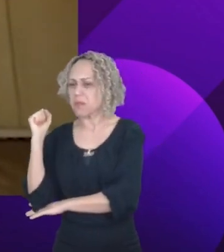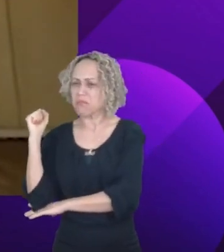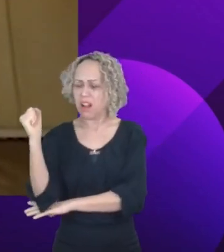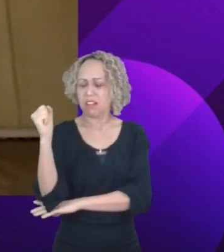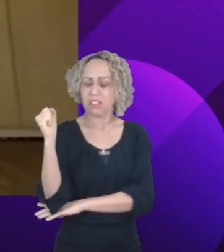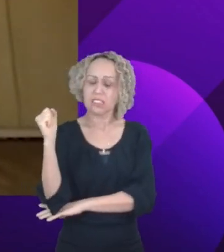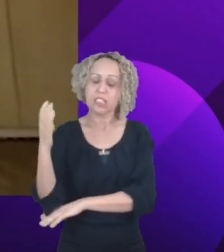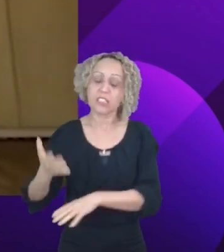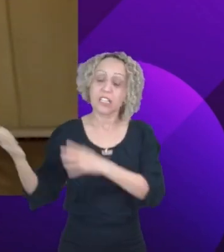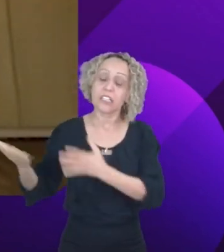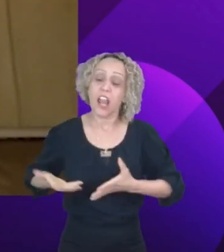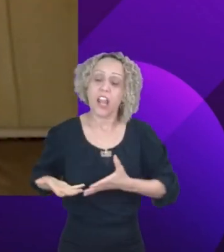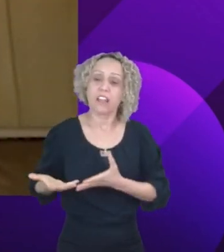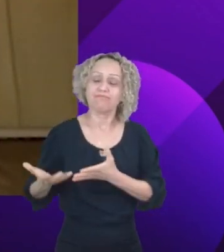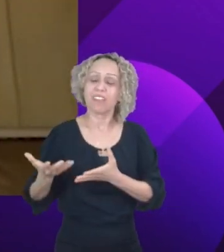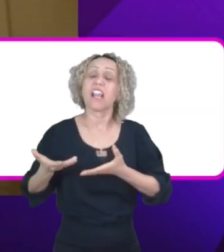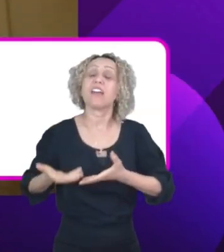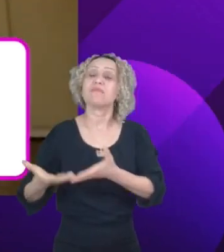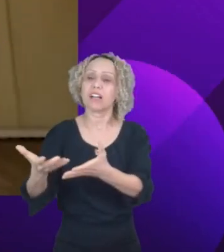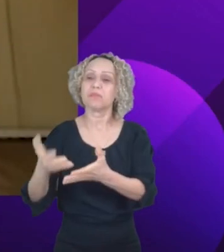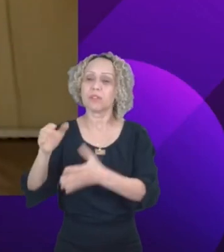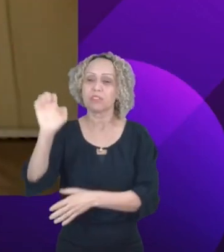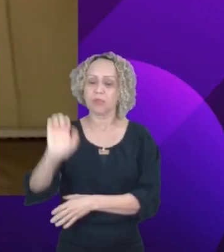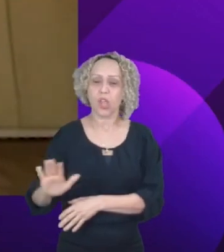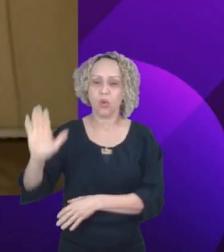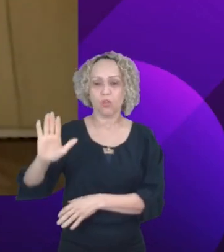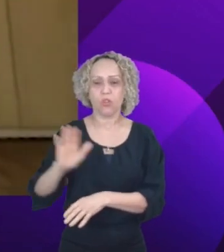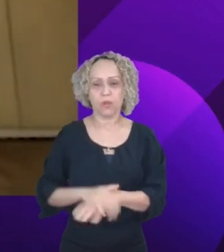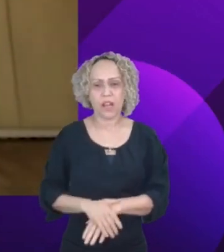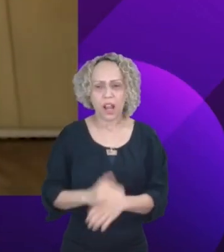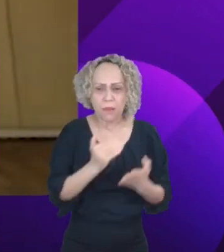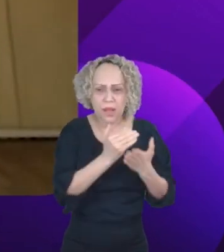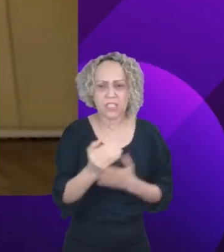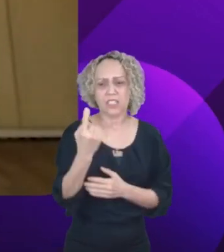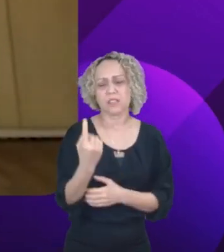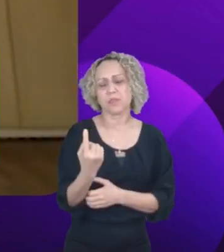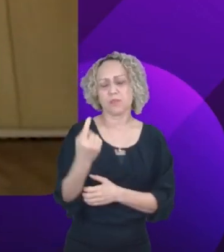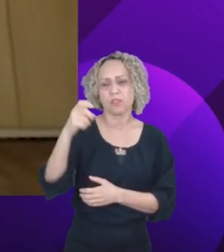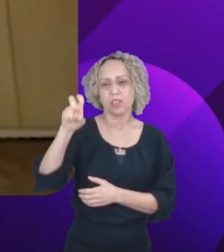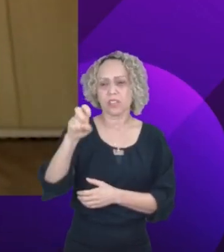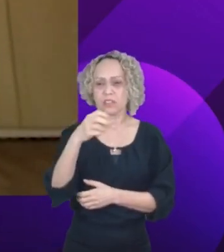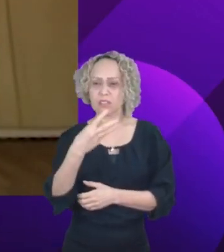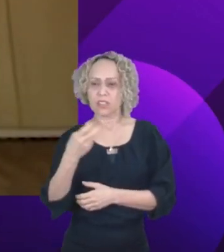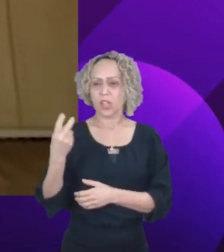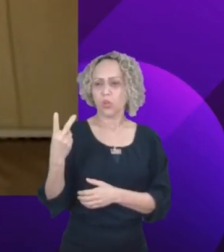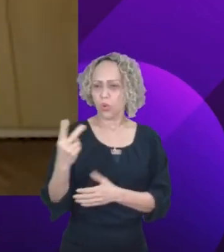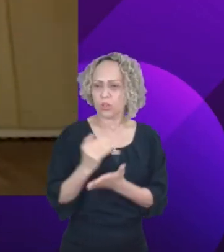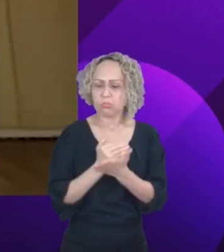1532. Posterior ao processo, a esse processo de 1532, a gente começa a ver uma